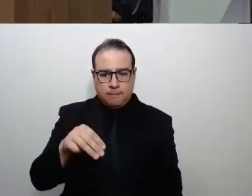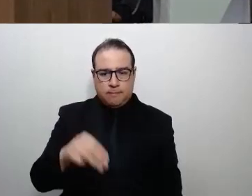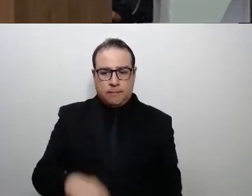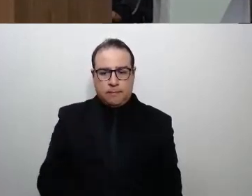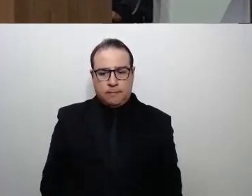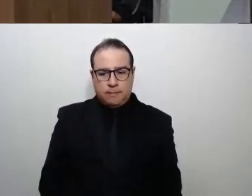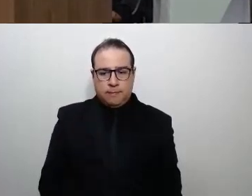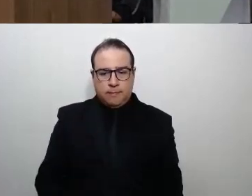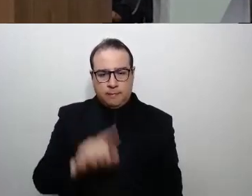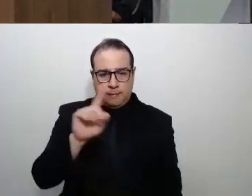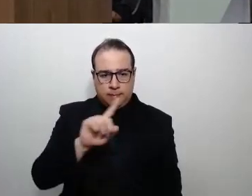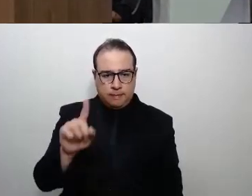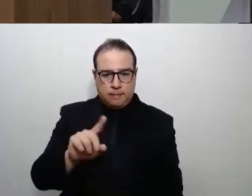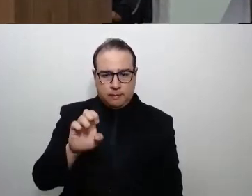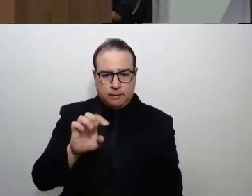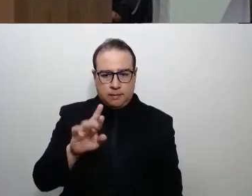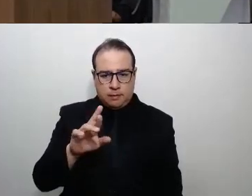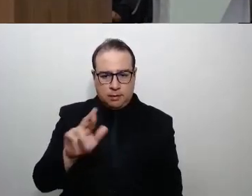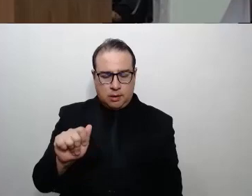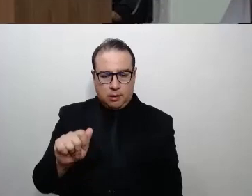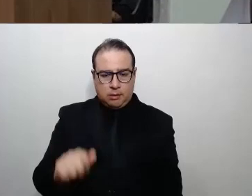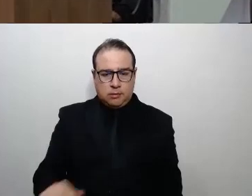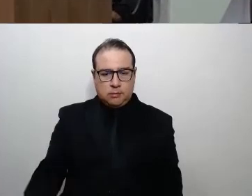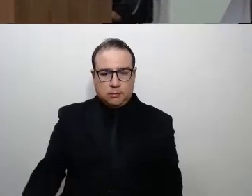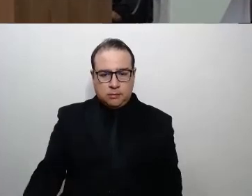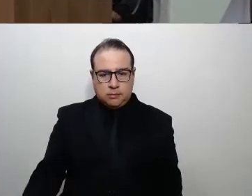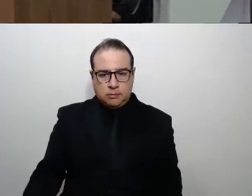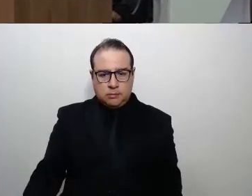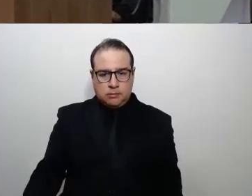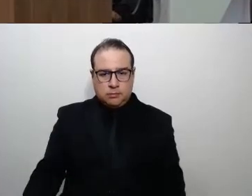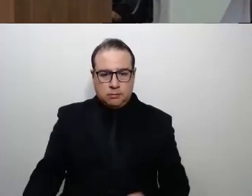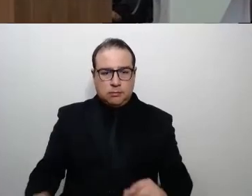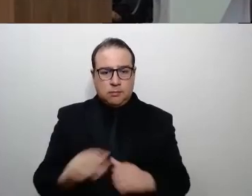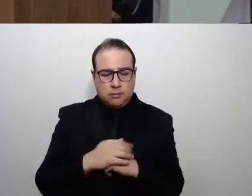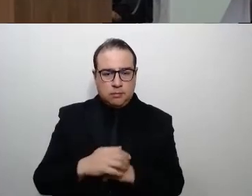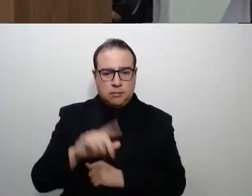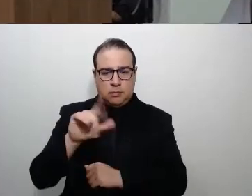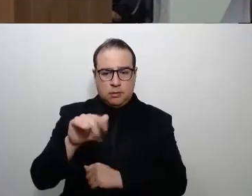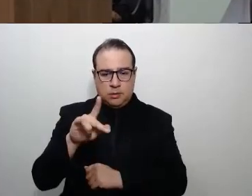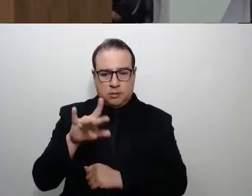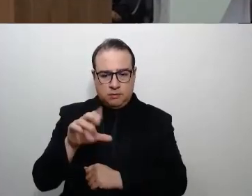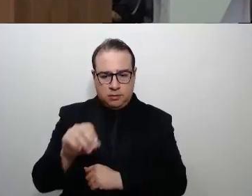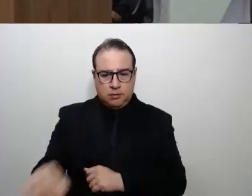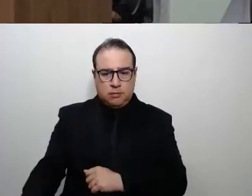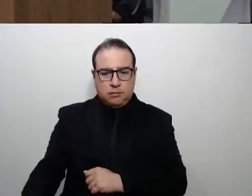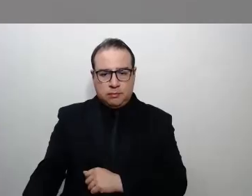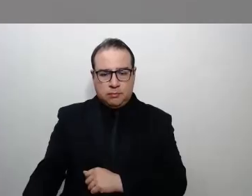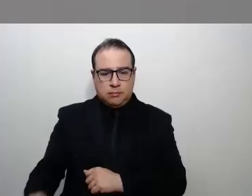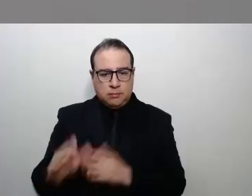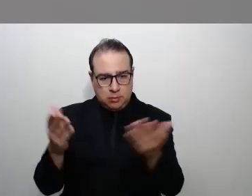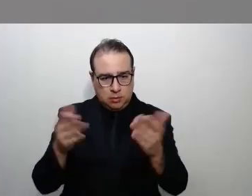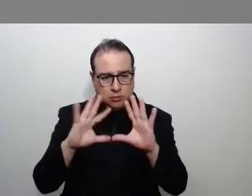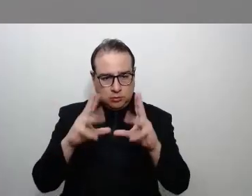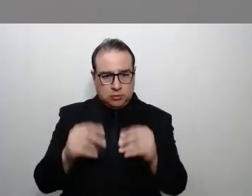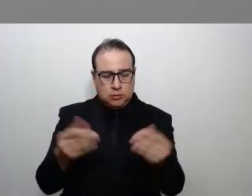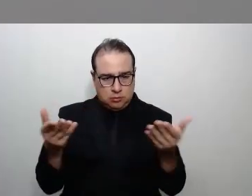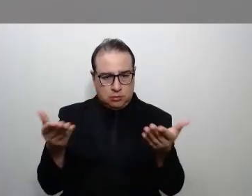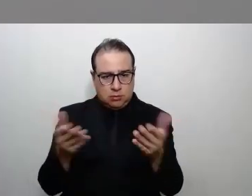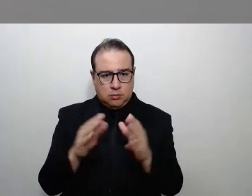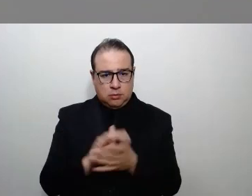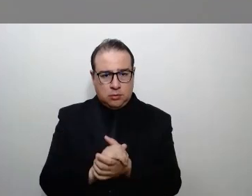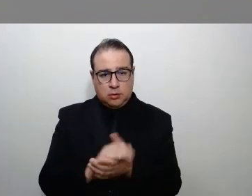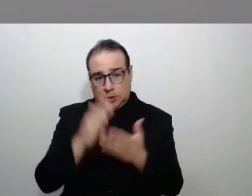Zeneide Bezerra e Lourdes Azevedo senhoras e senhores